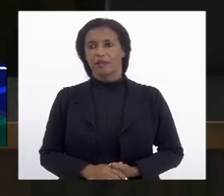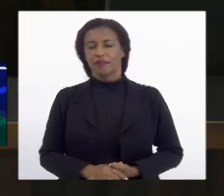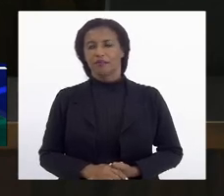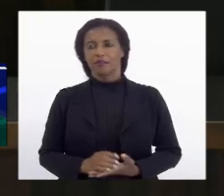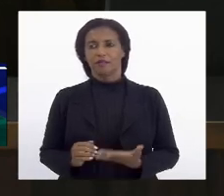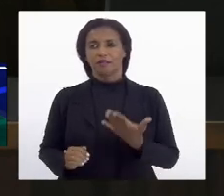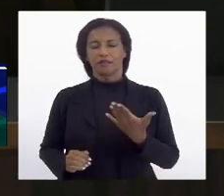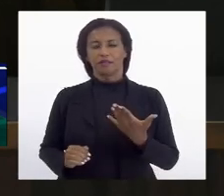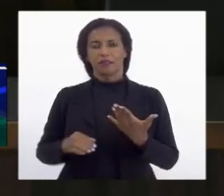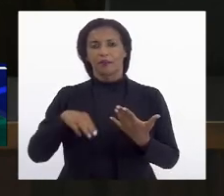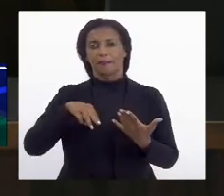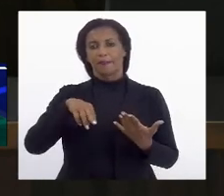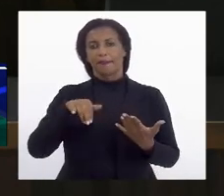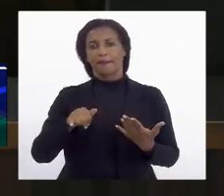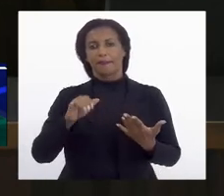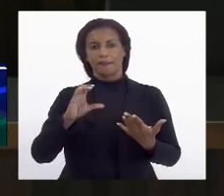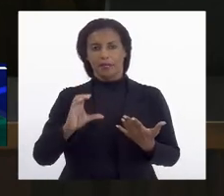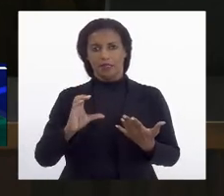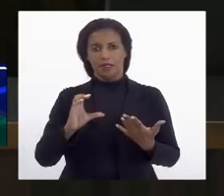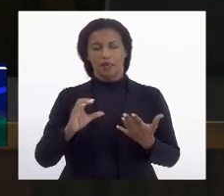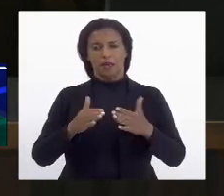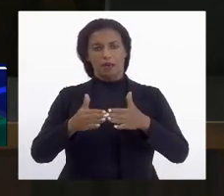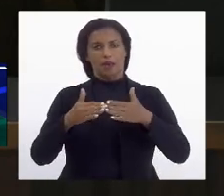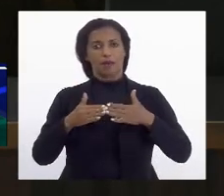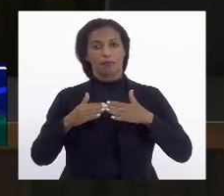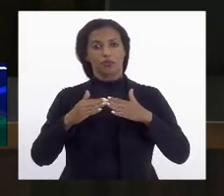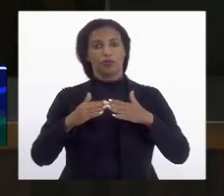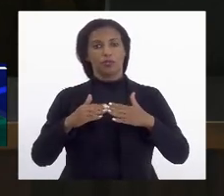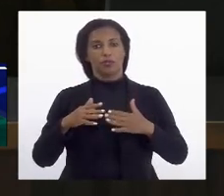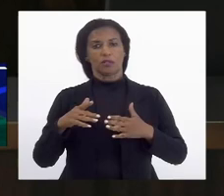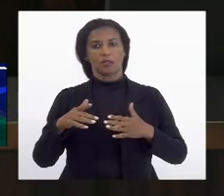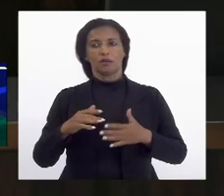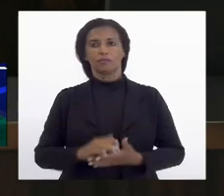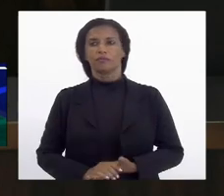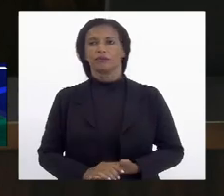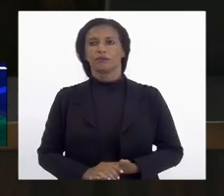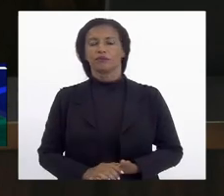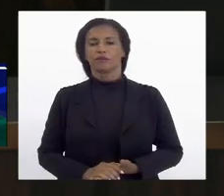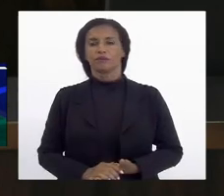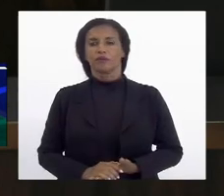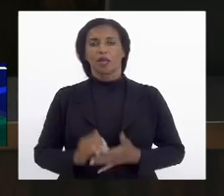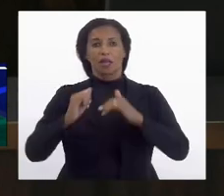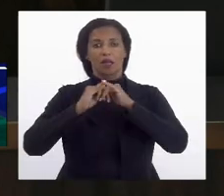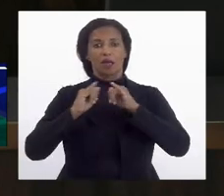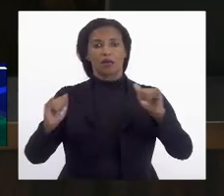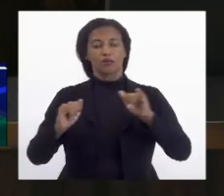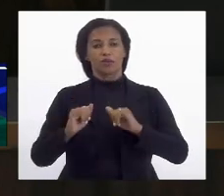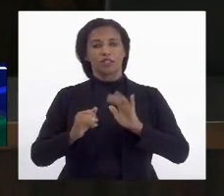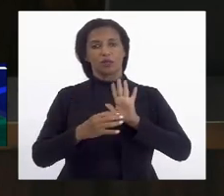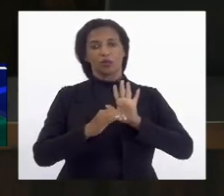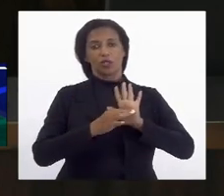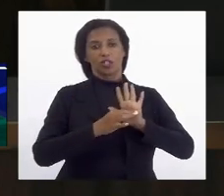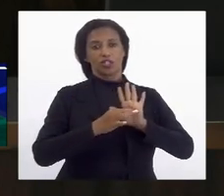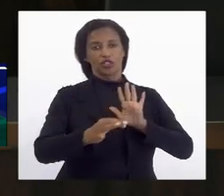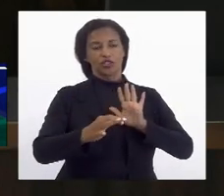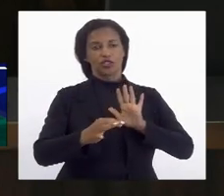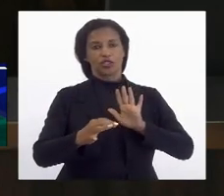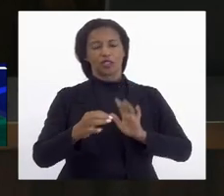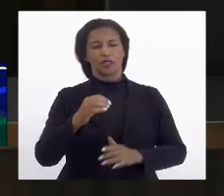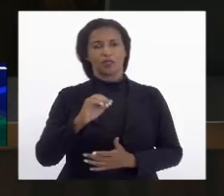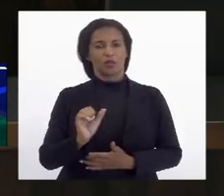convoco de abstenção do novo anuncio indicação legislativa número 377 2021